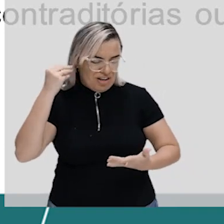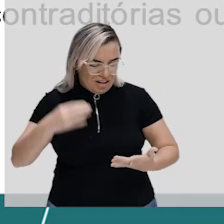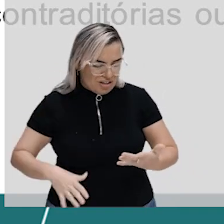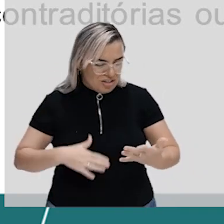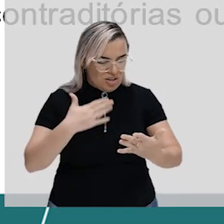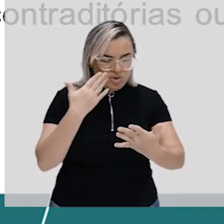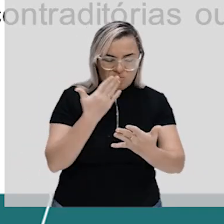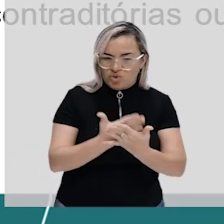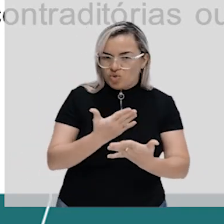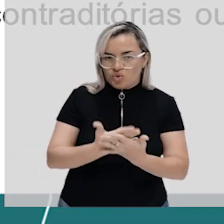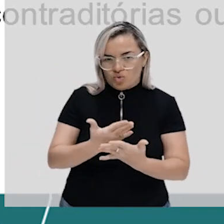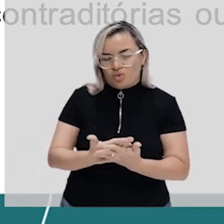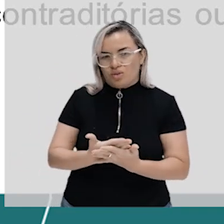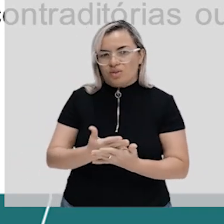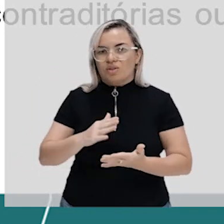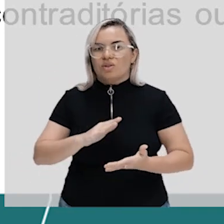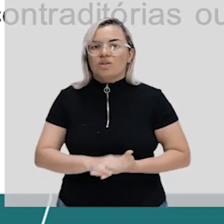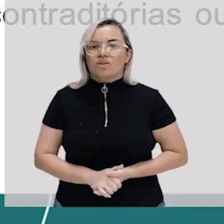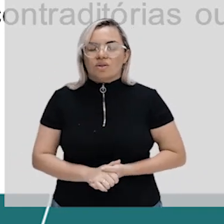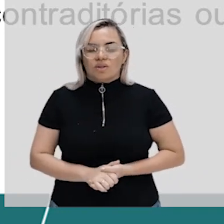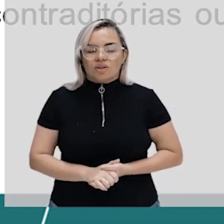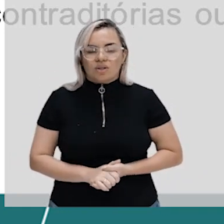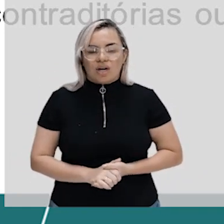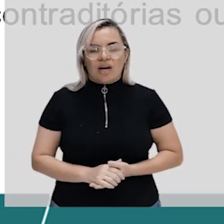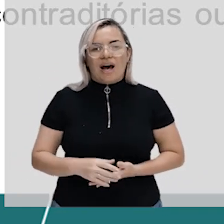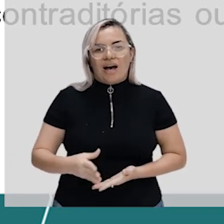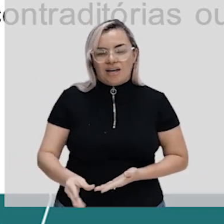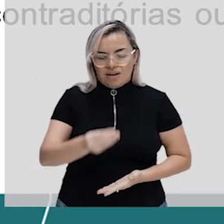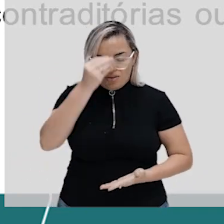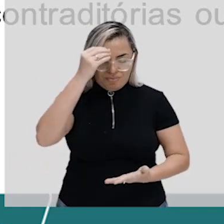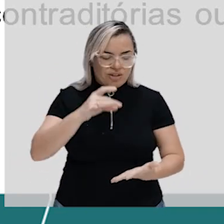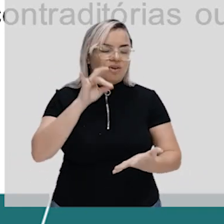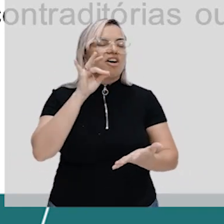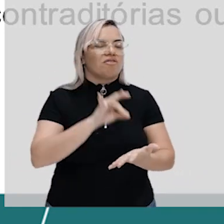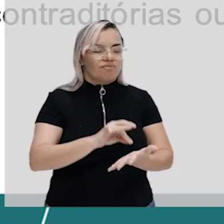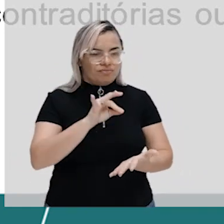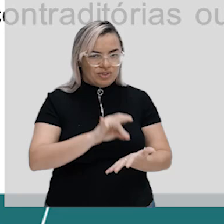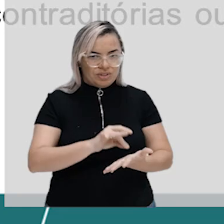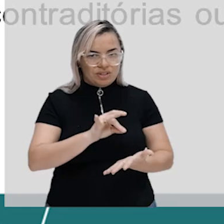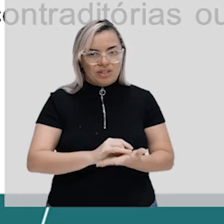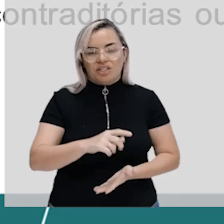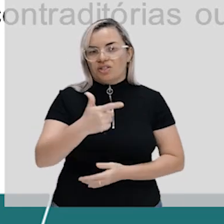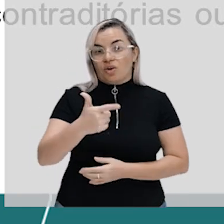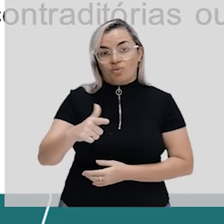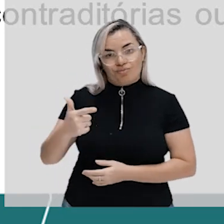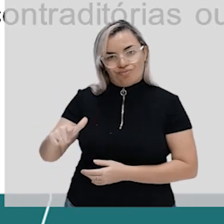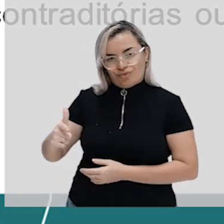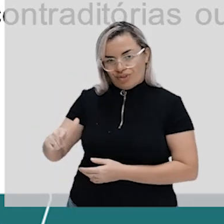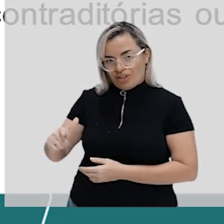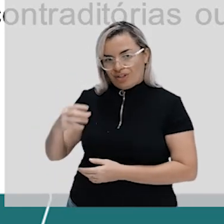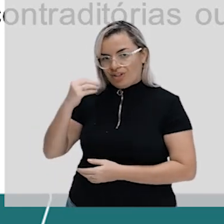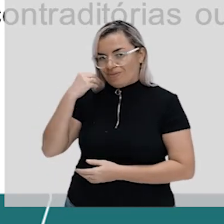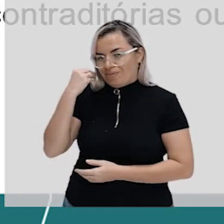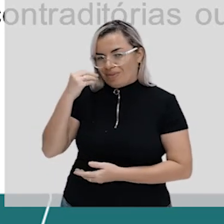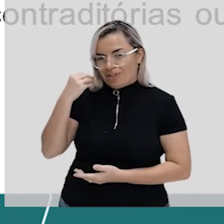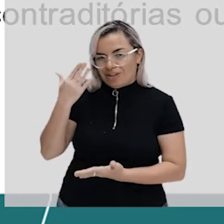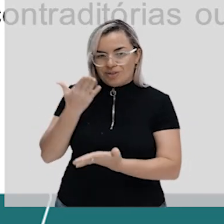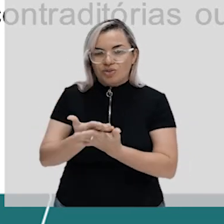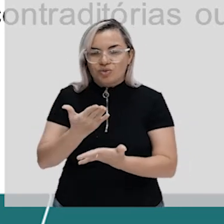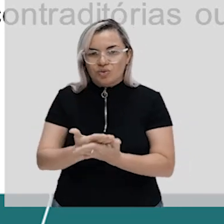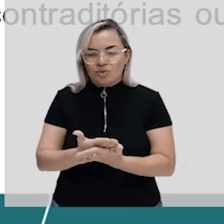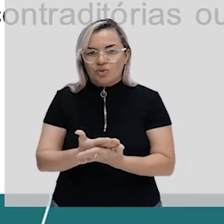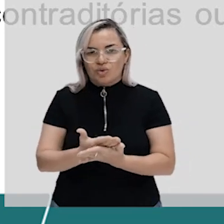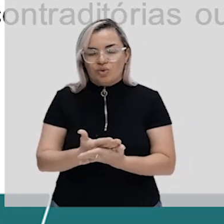verdade, sem que haja sobre isso uma verificação. Por isso a gente usa o termo inverificado. É o